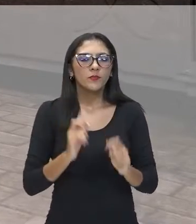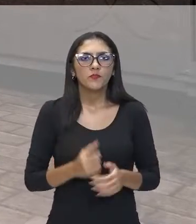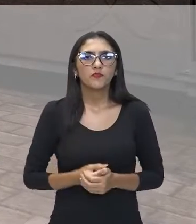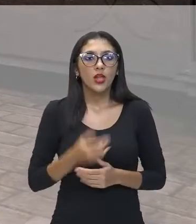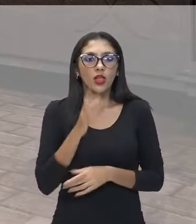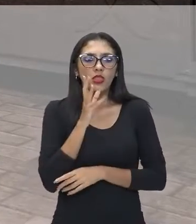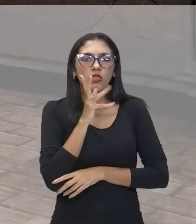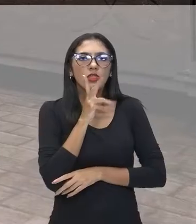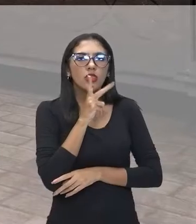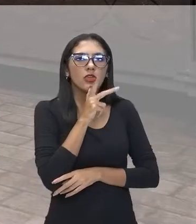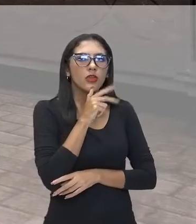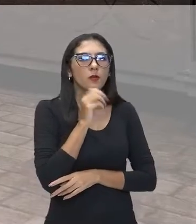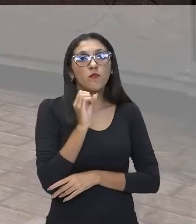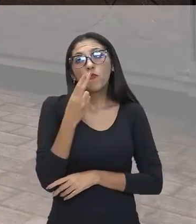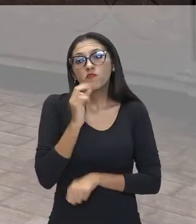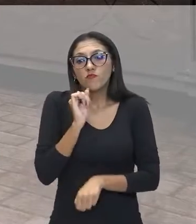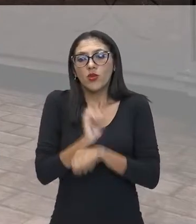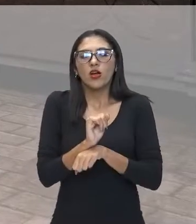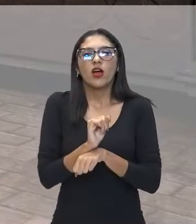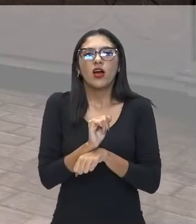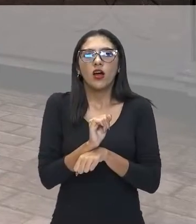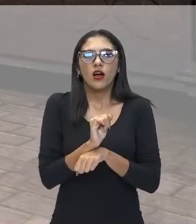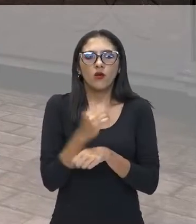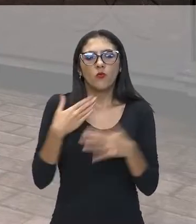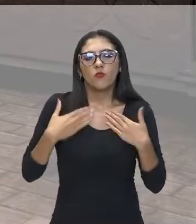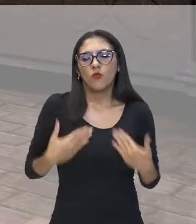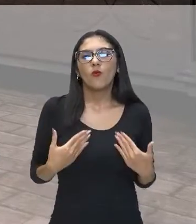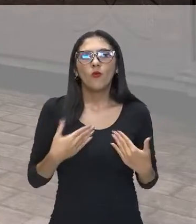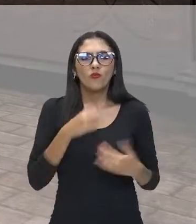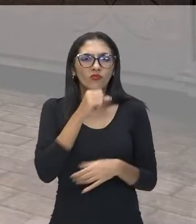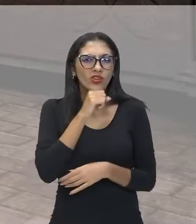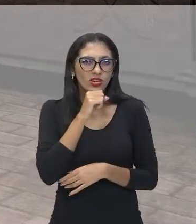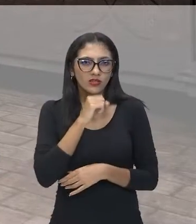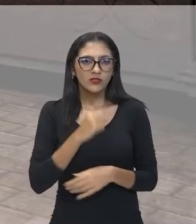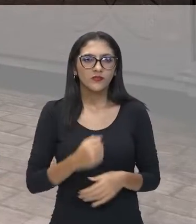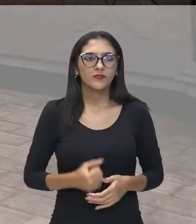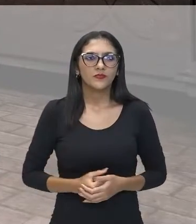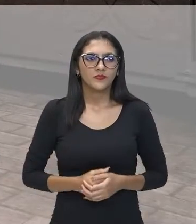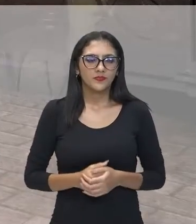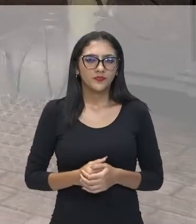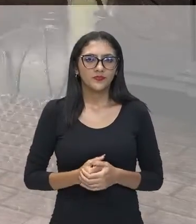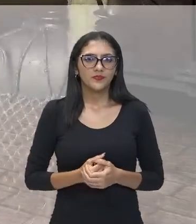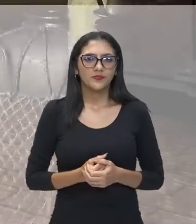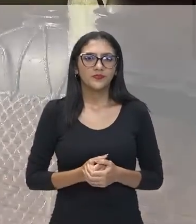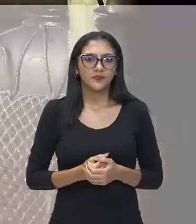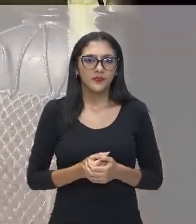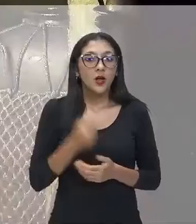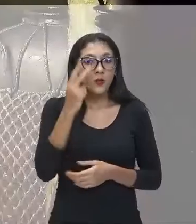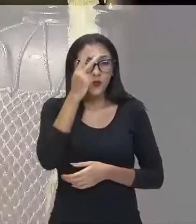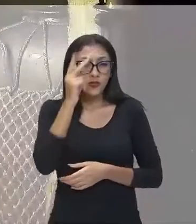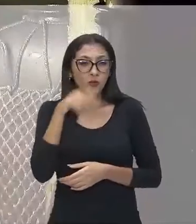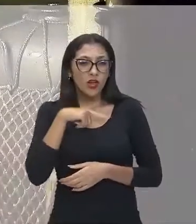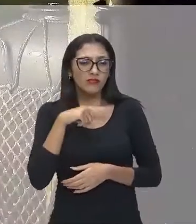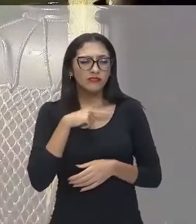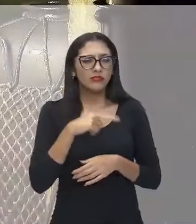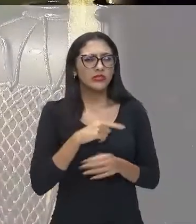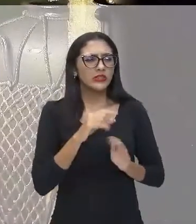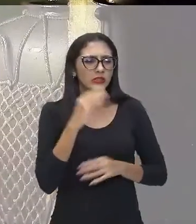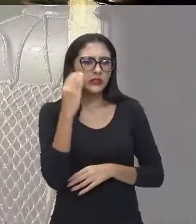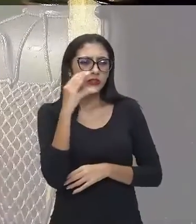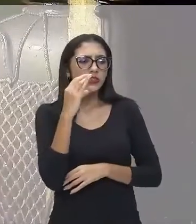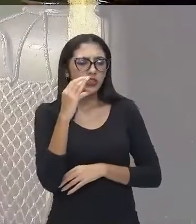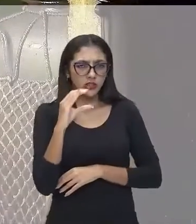desacelerar o envelhecimento. Os alquimistas foram os cientistas do seu tempo.